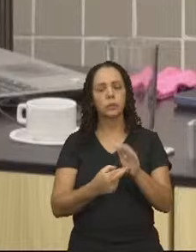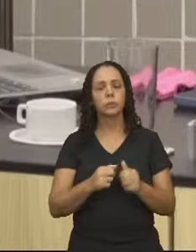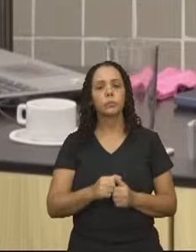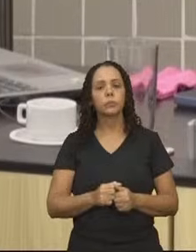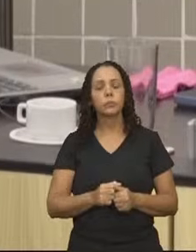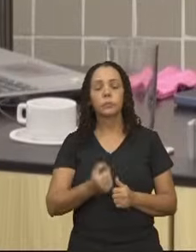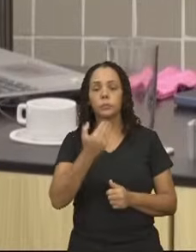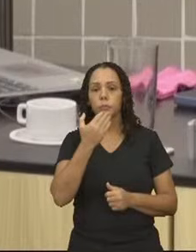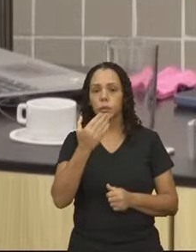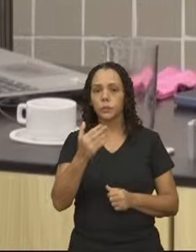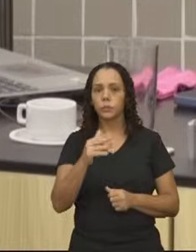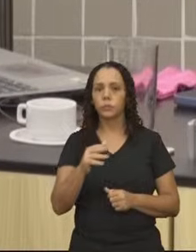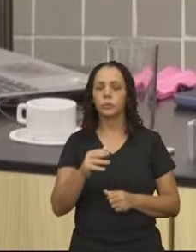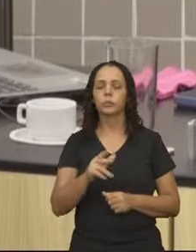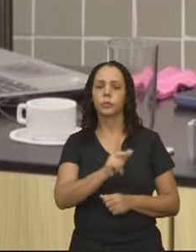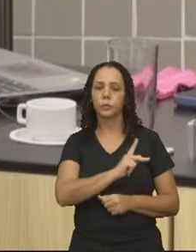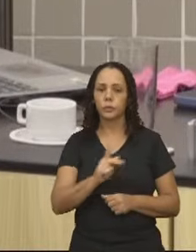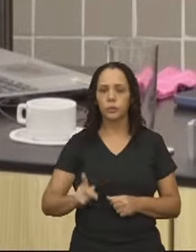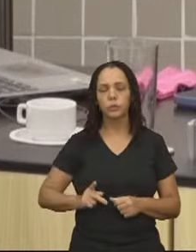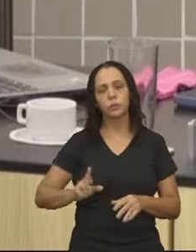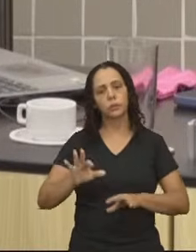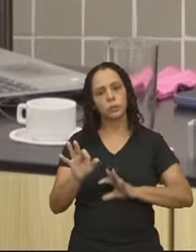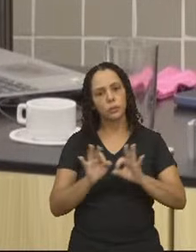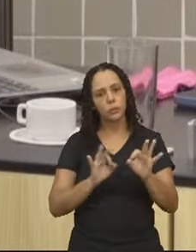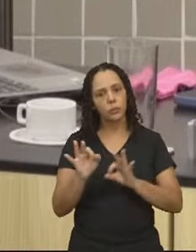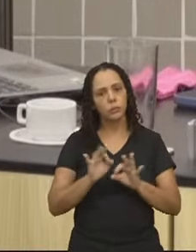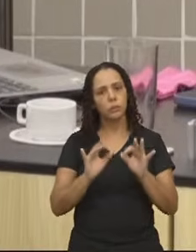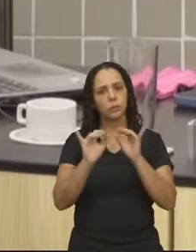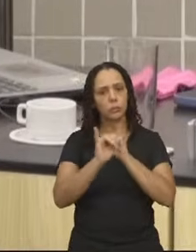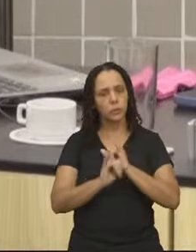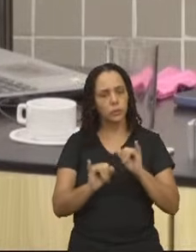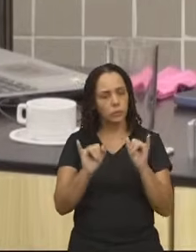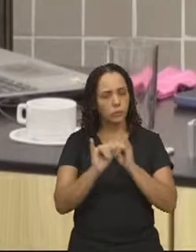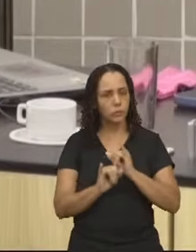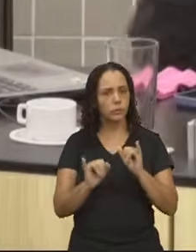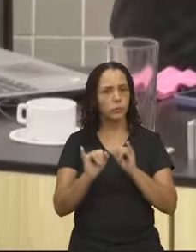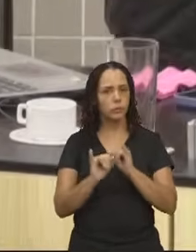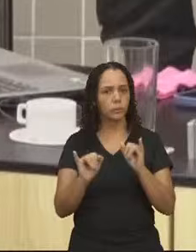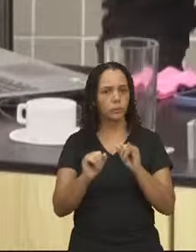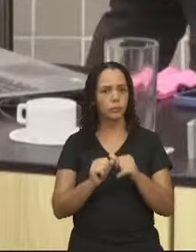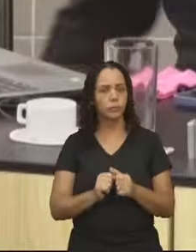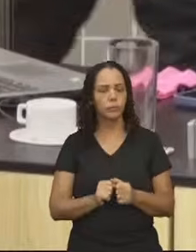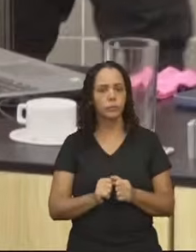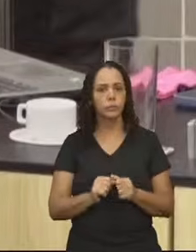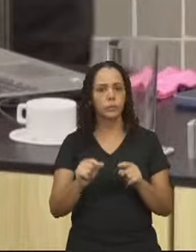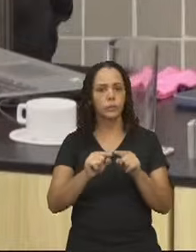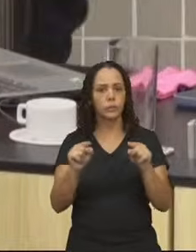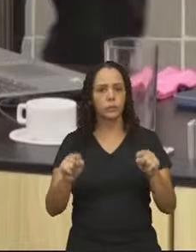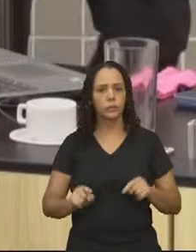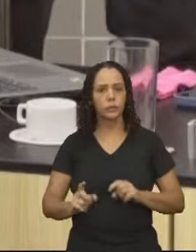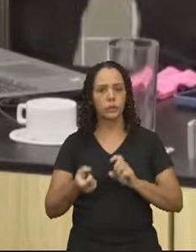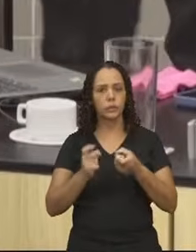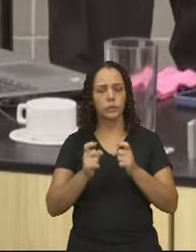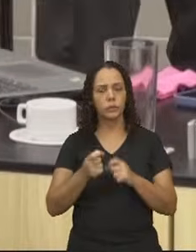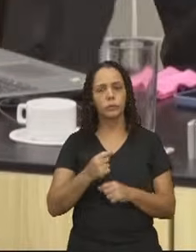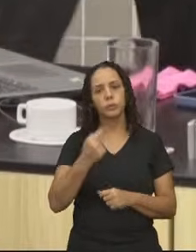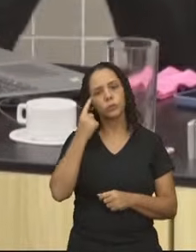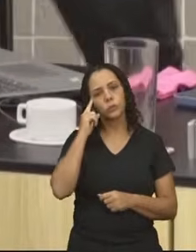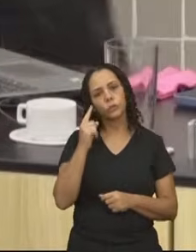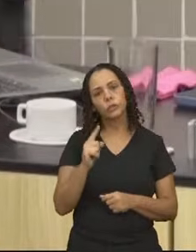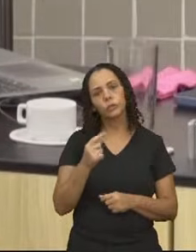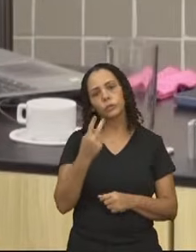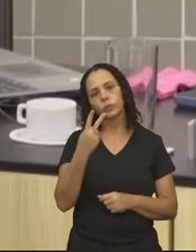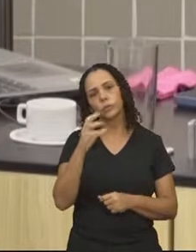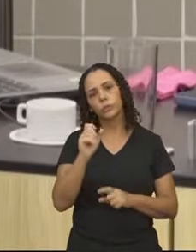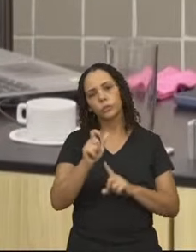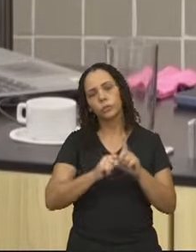casa que sejam adotadas as providências habituais para a divulgação da presente manifestação. Sala das Sessões, 20 de agosto de